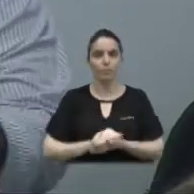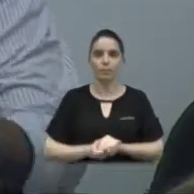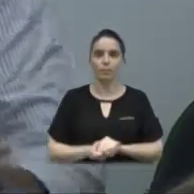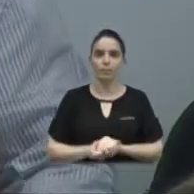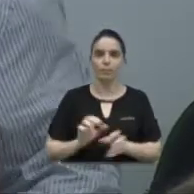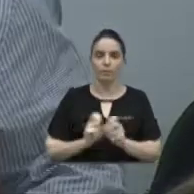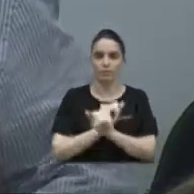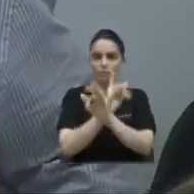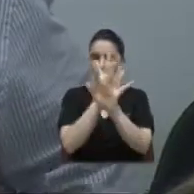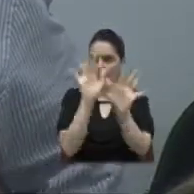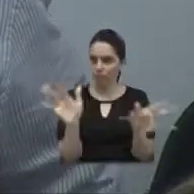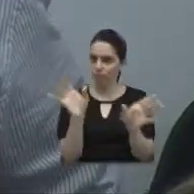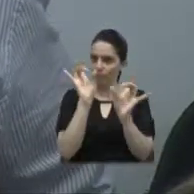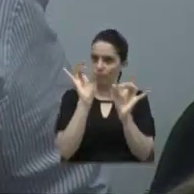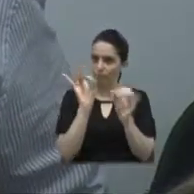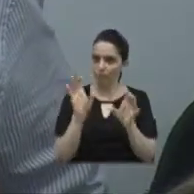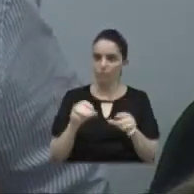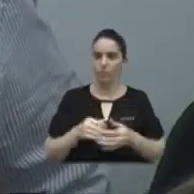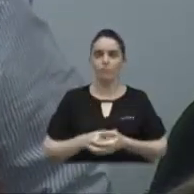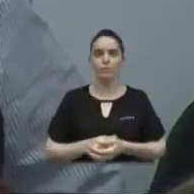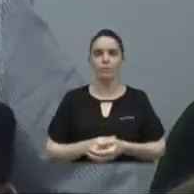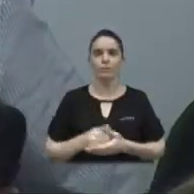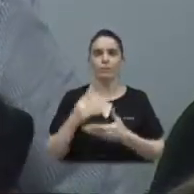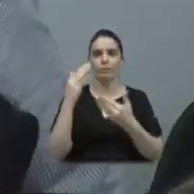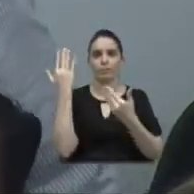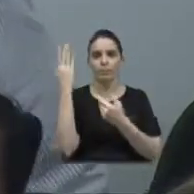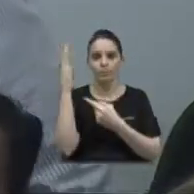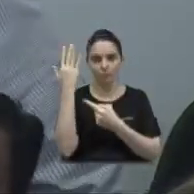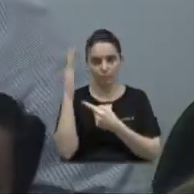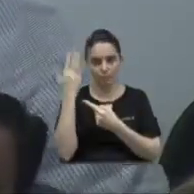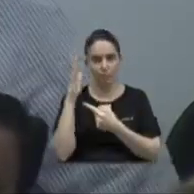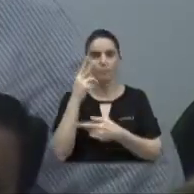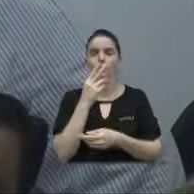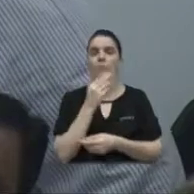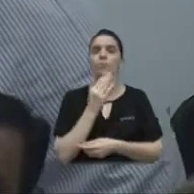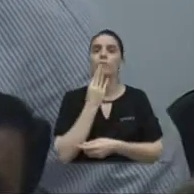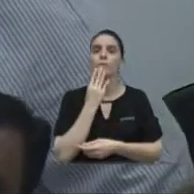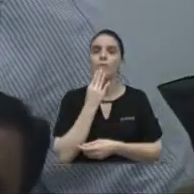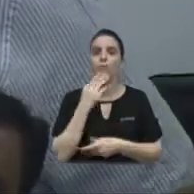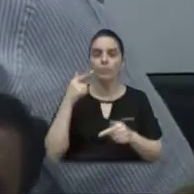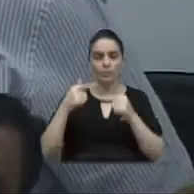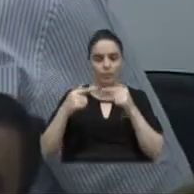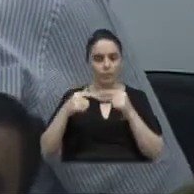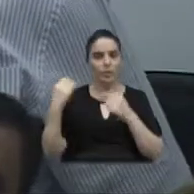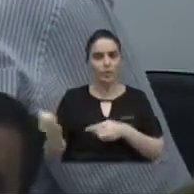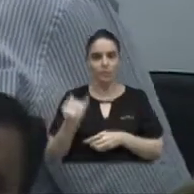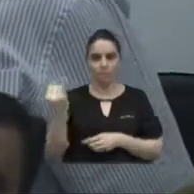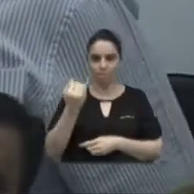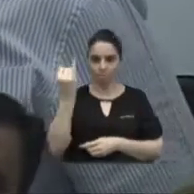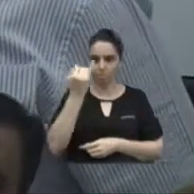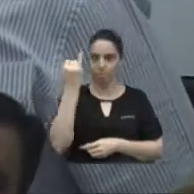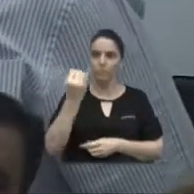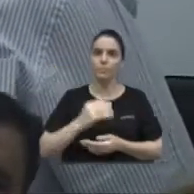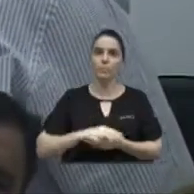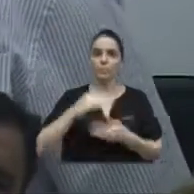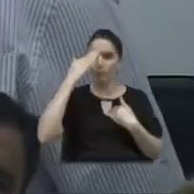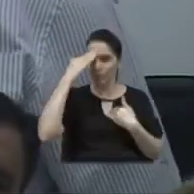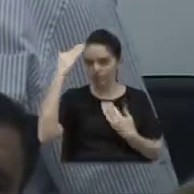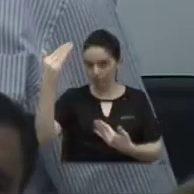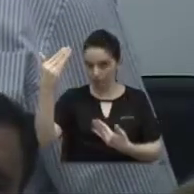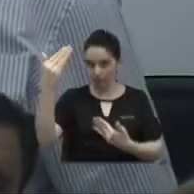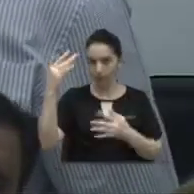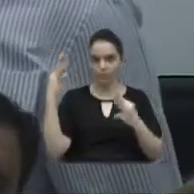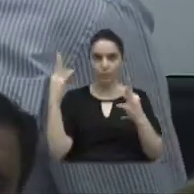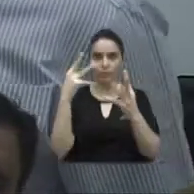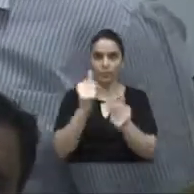explanação, não quero me alongar, mas está de parabéns o vereador, e essa discussão é muito importante nessa casa. Muito obrigado a